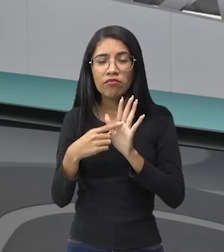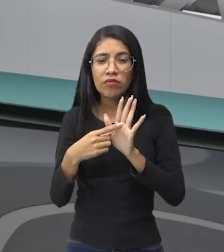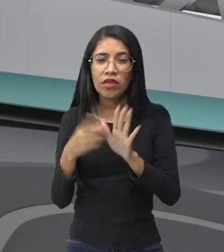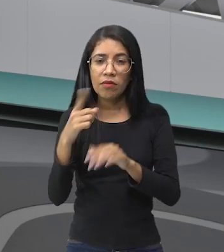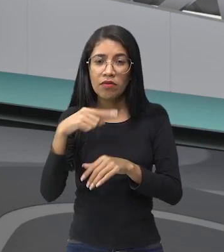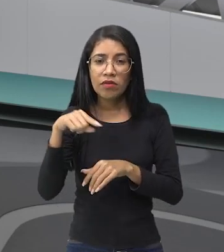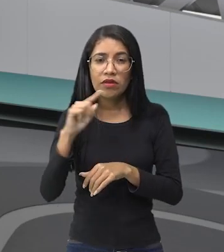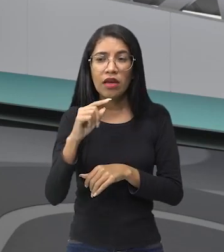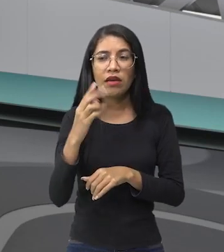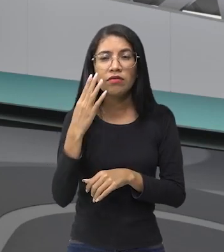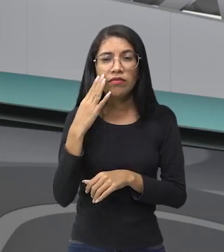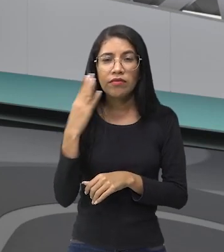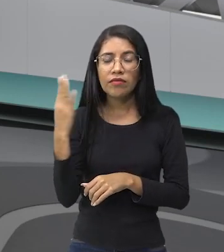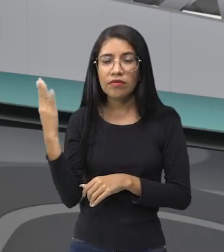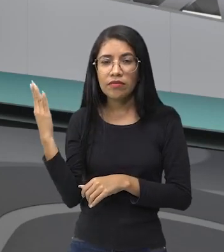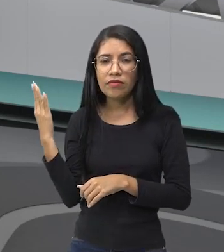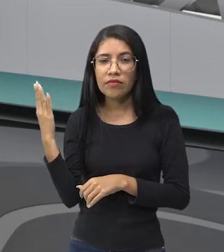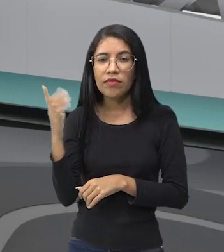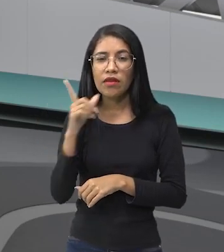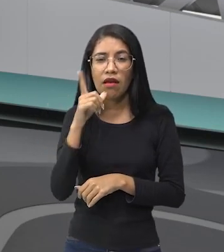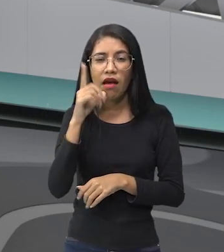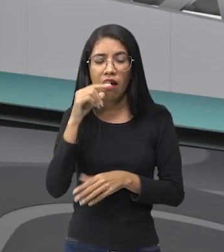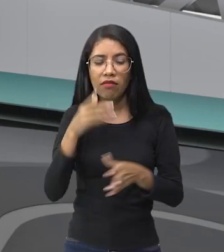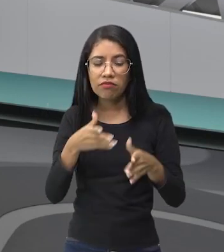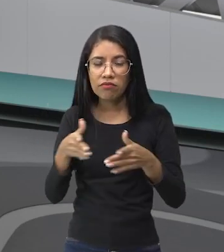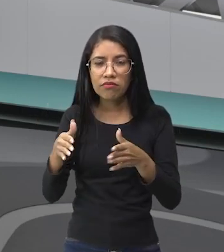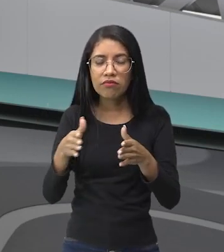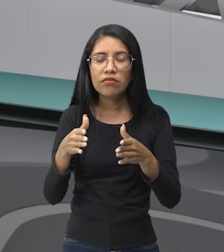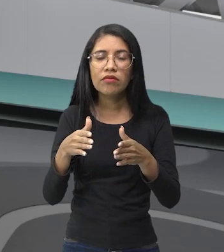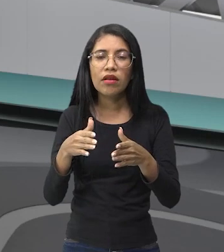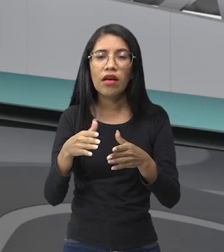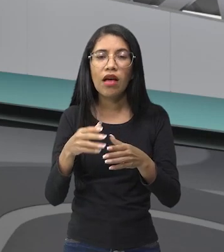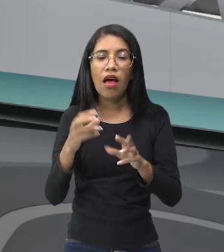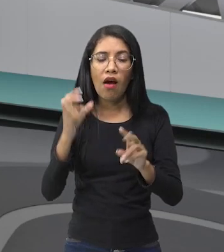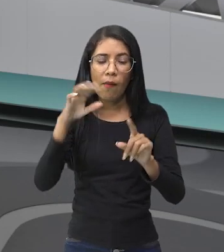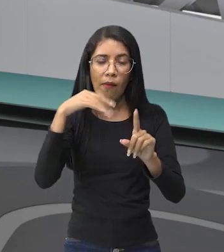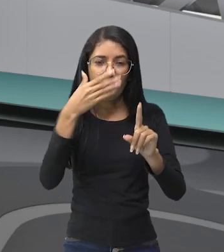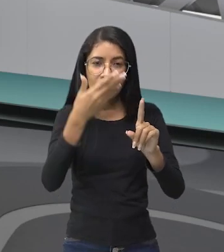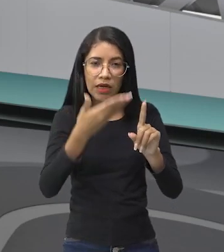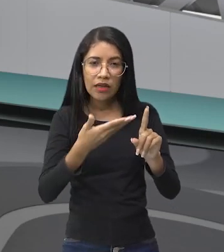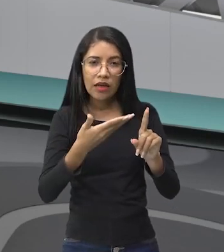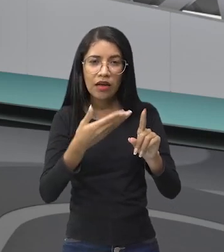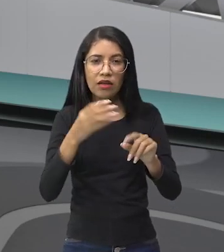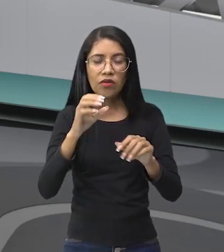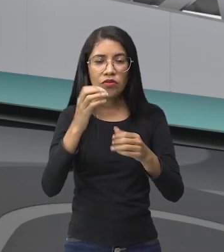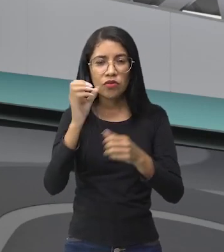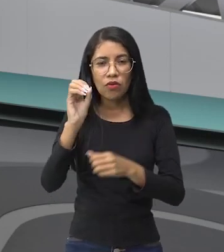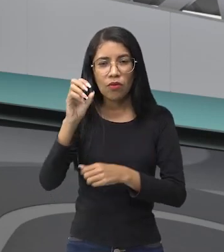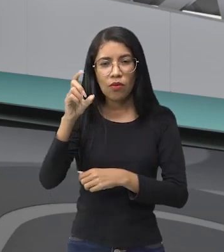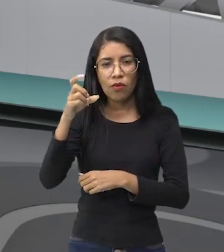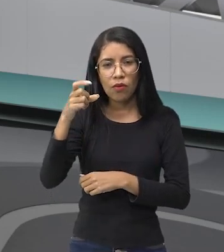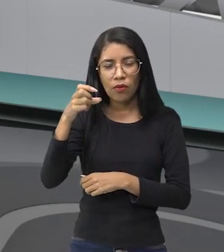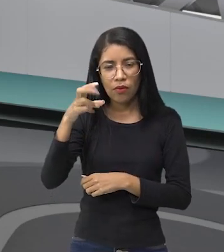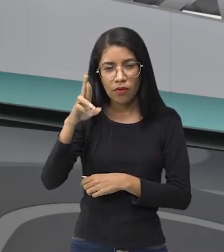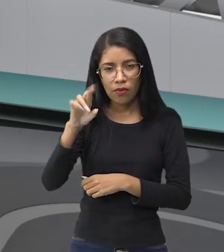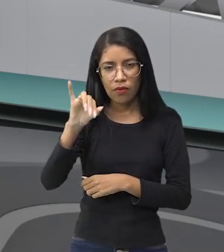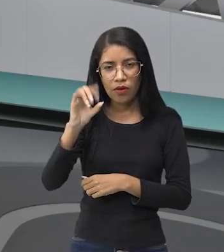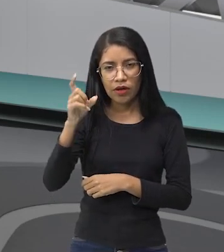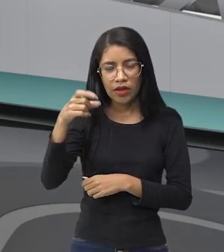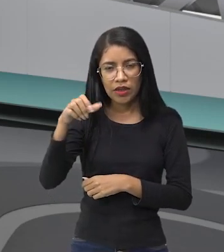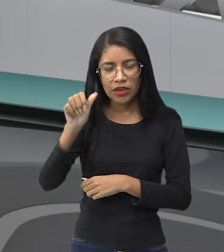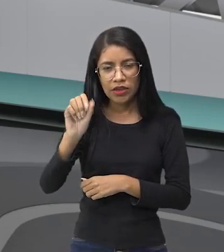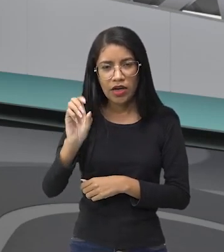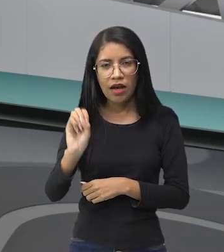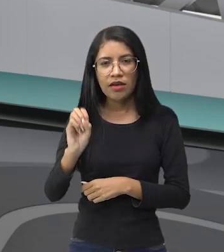vocês que é uma lagoa onde tem homenagem aos orixás, né, que são